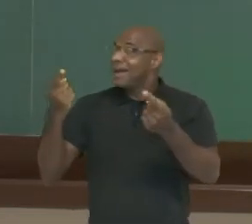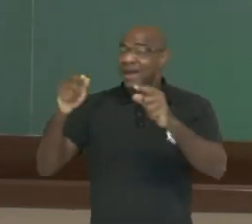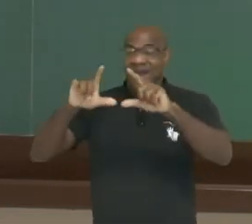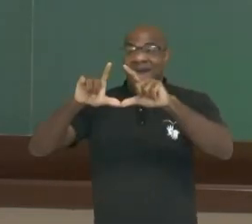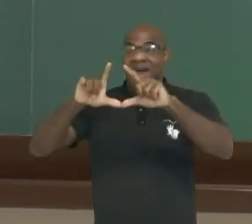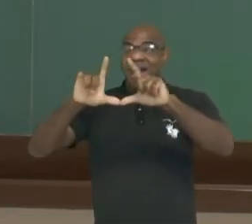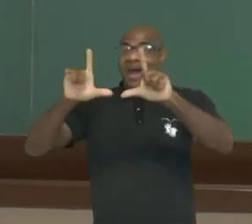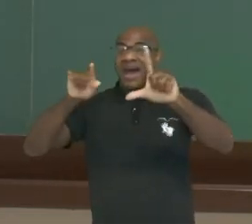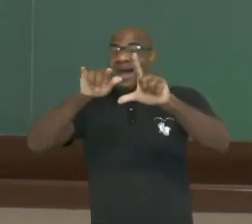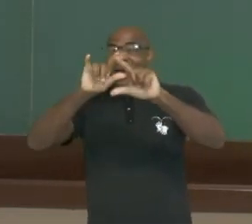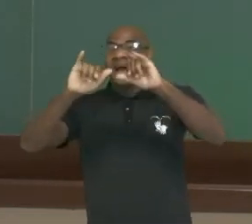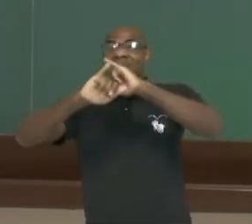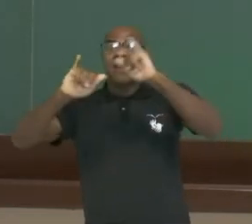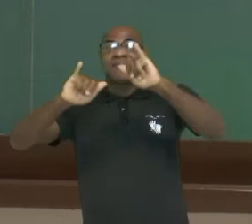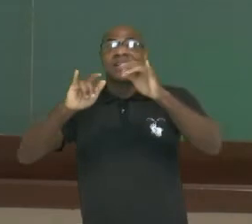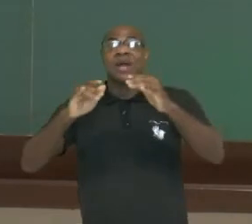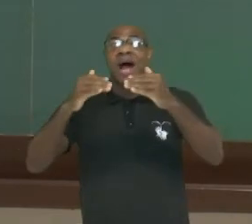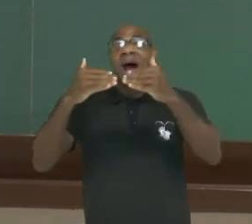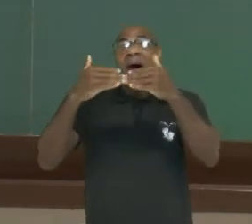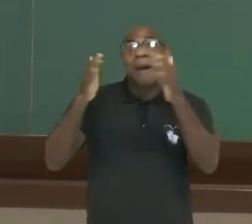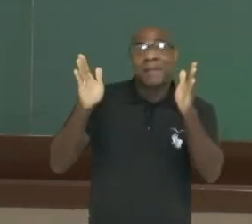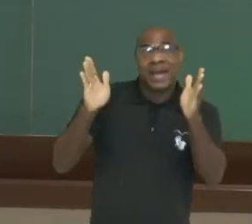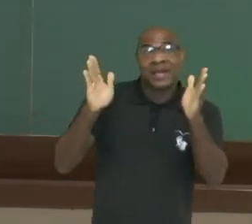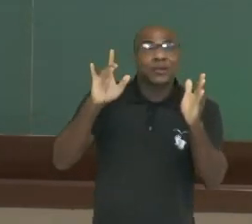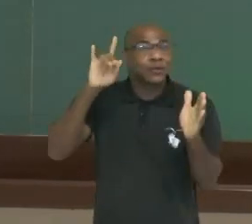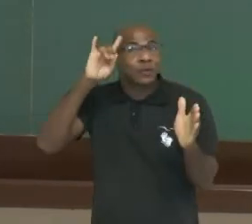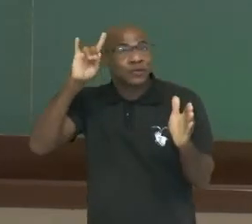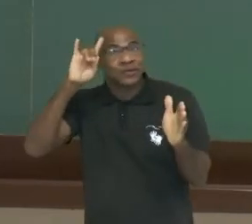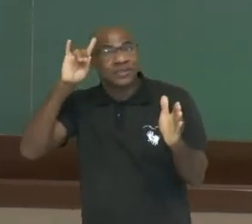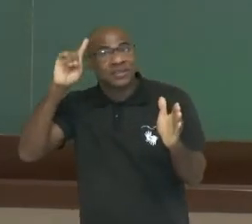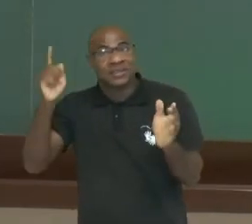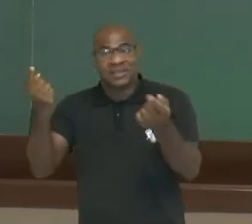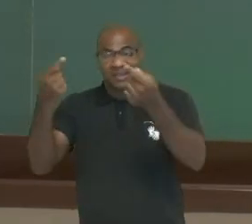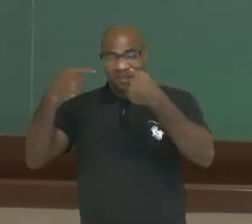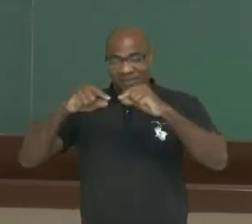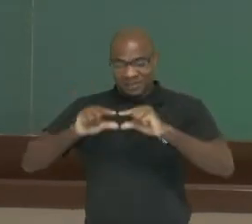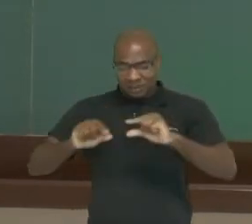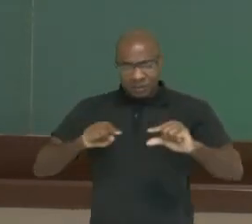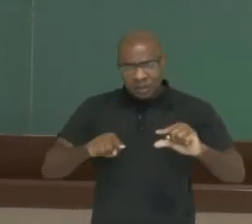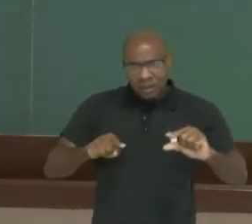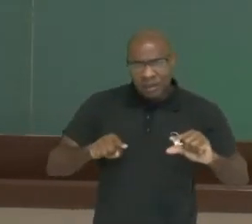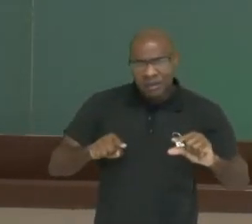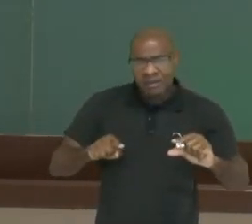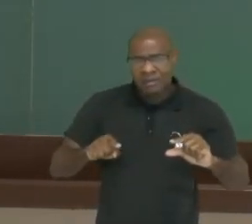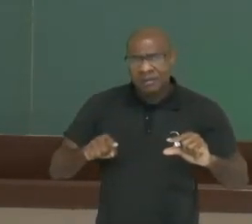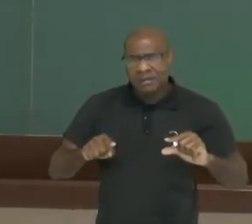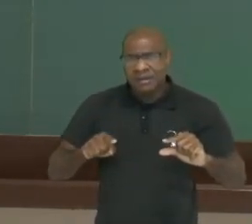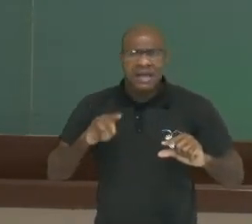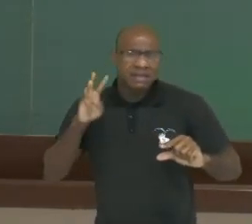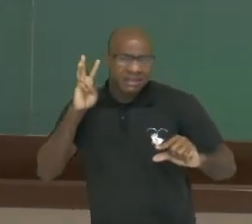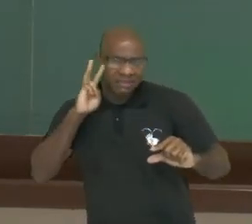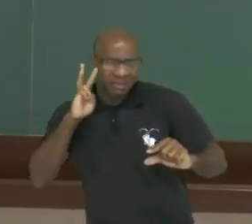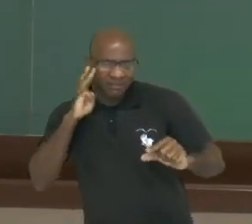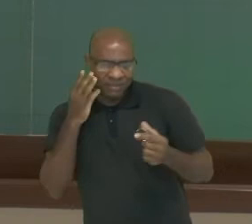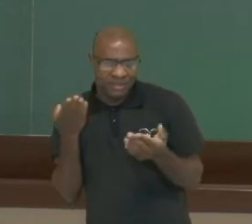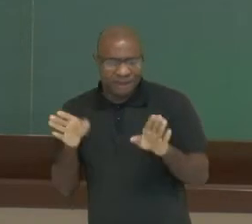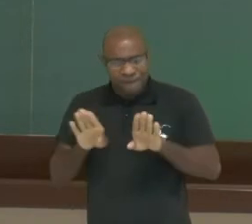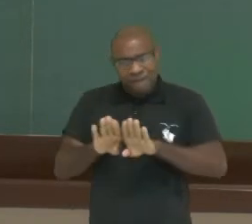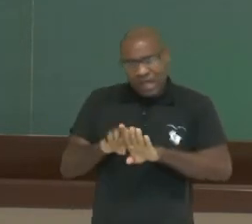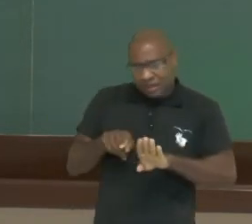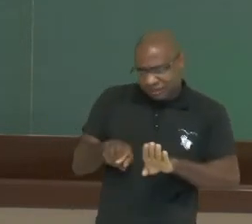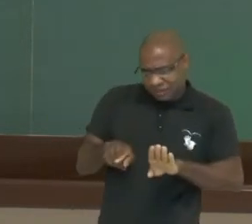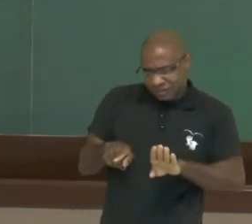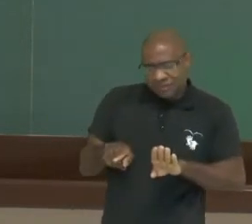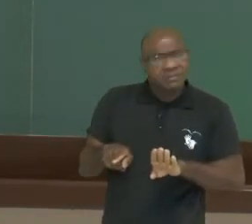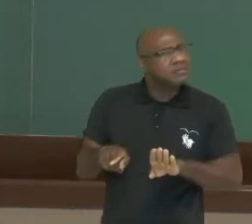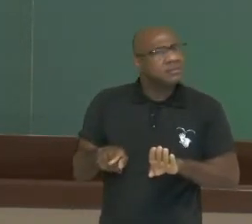dias, mas depois fala que tem uma pausa. Essa pausa vai ser, obviamente, um fechamento ali, então não